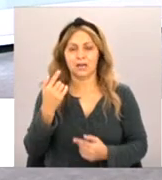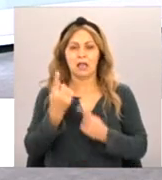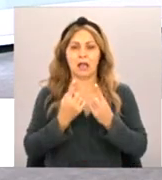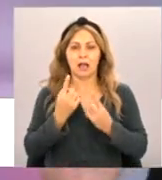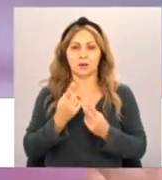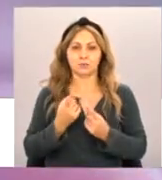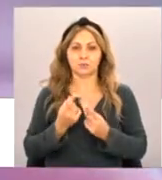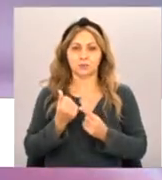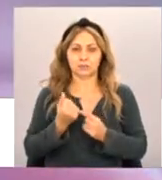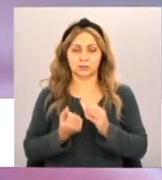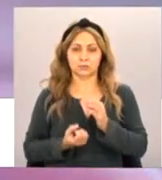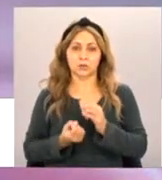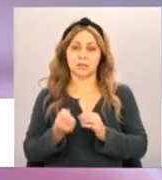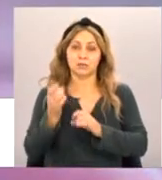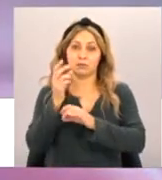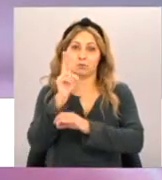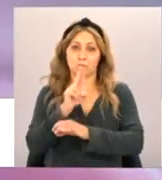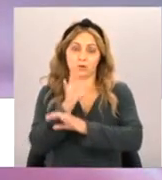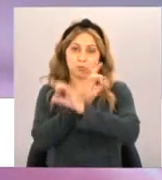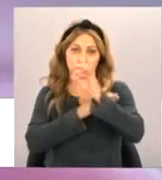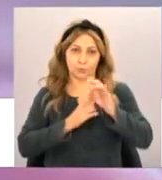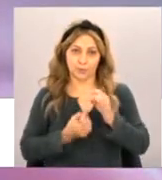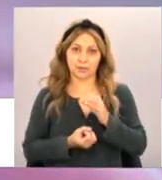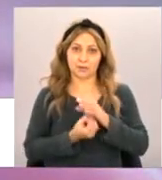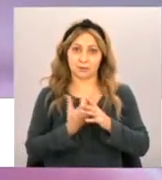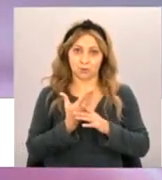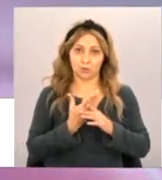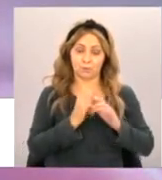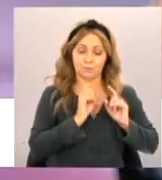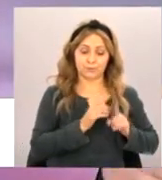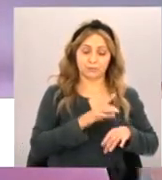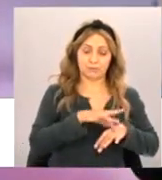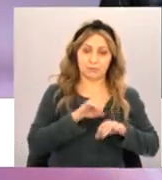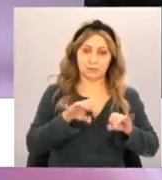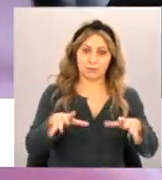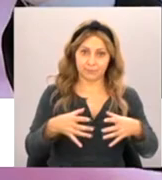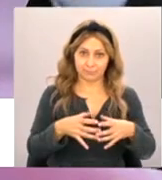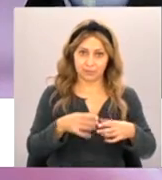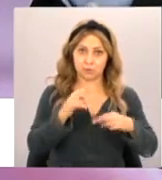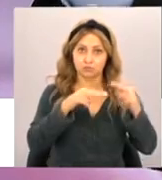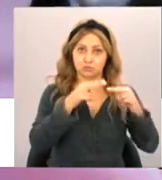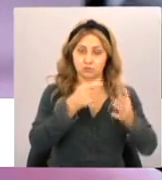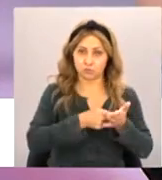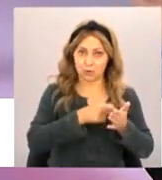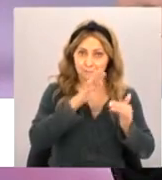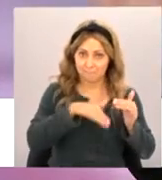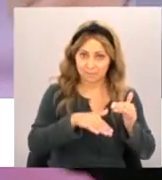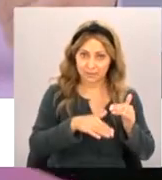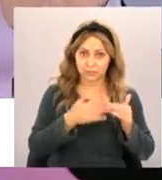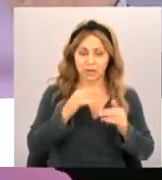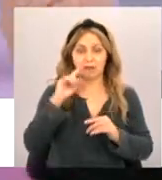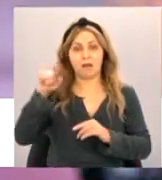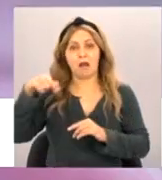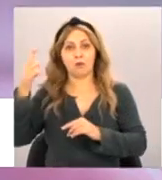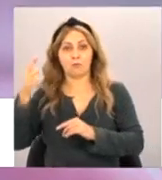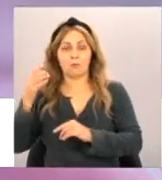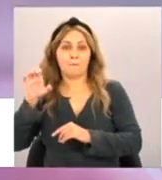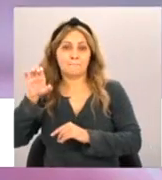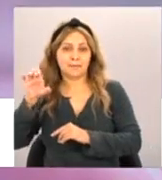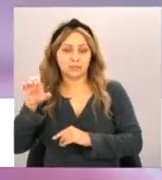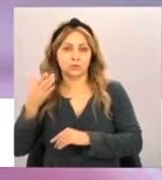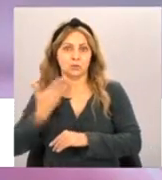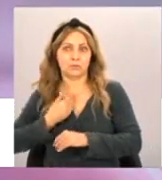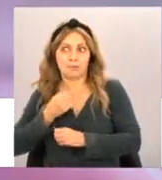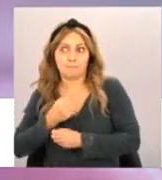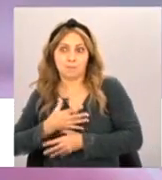Fundos criados pela própria União Europeia no início da pandemia tem juntos muito baixo e até países com uma dívida pública maior de Portugal como Itália estão